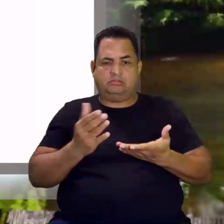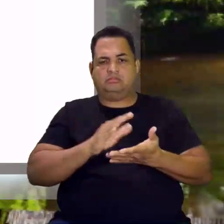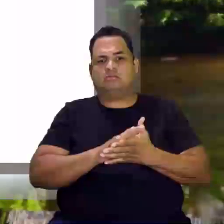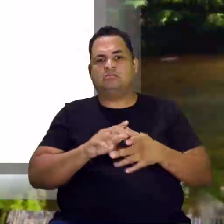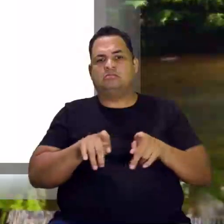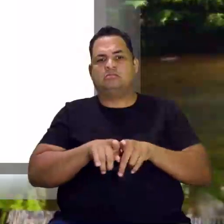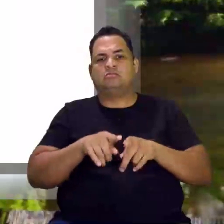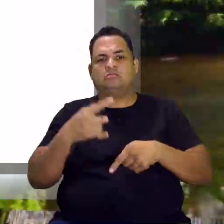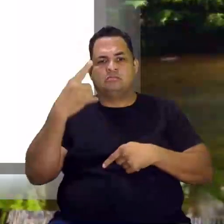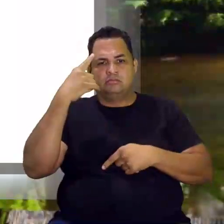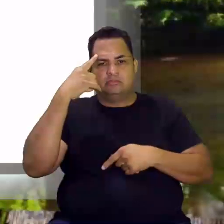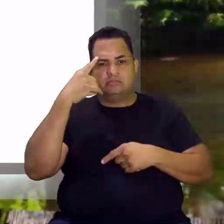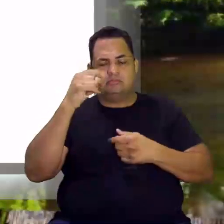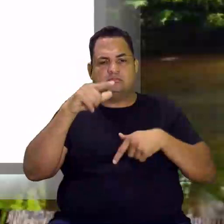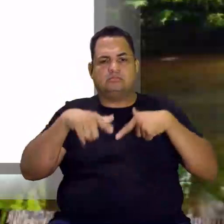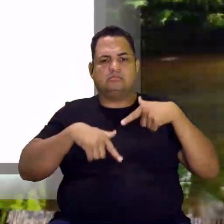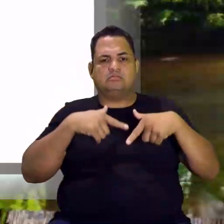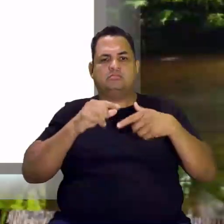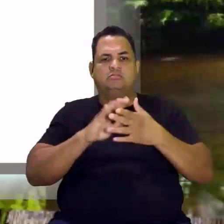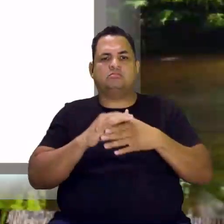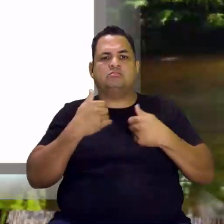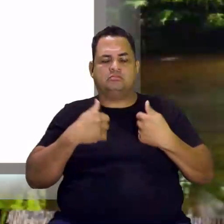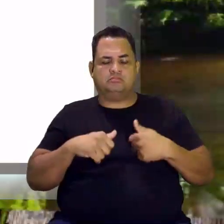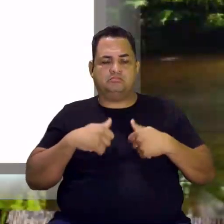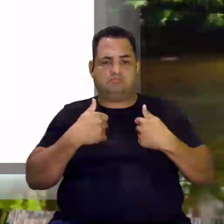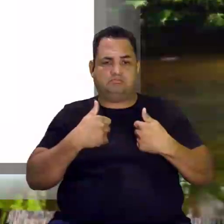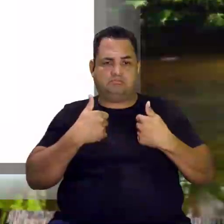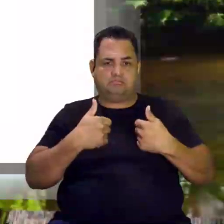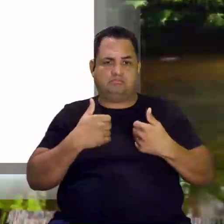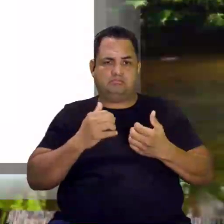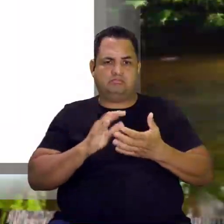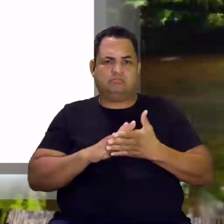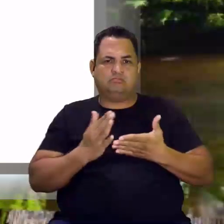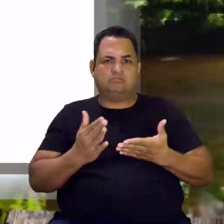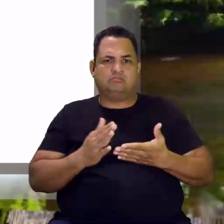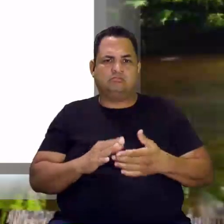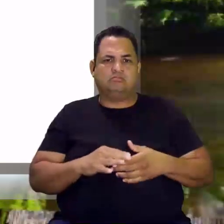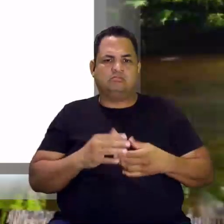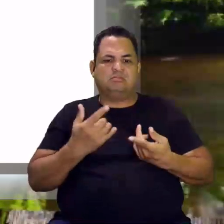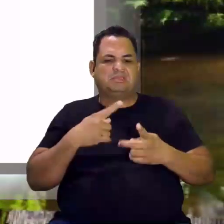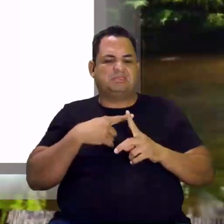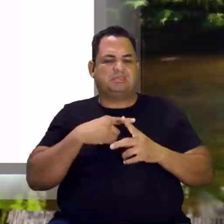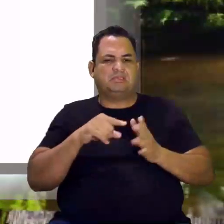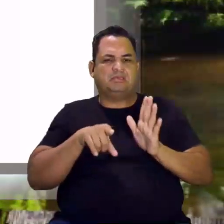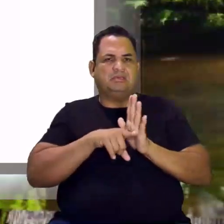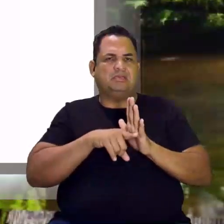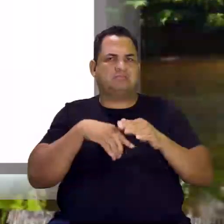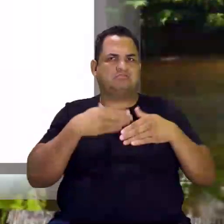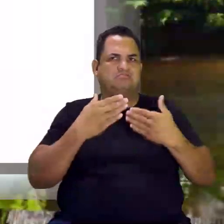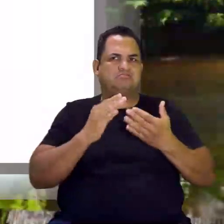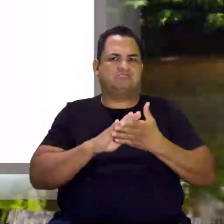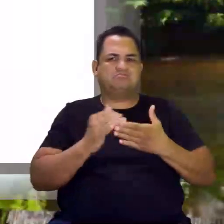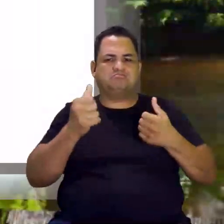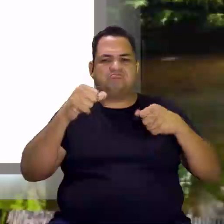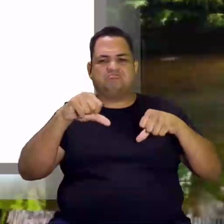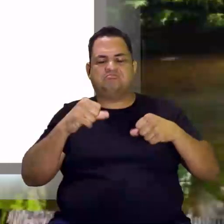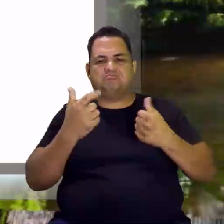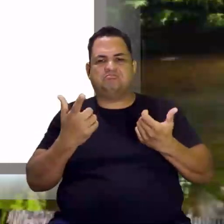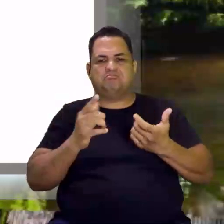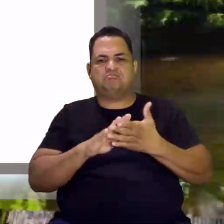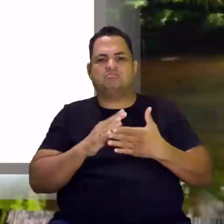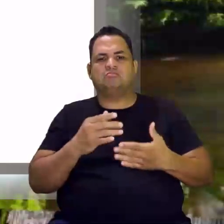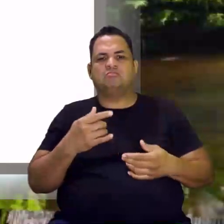inclui e aí a gente pensa nas nossas ações e tem que ser positivas. Deixa de negativismo, né? Deixa de ações que prejudicam ainda mais o